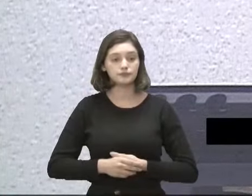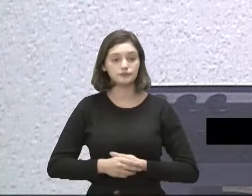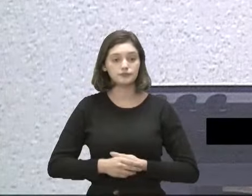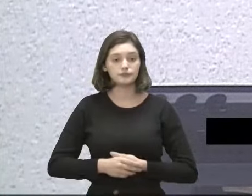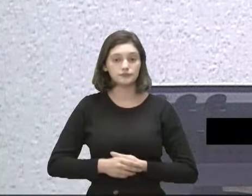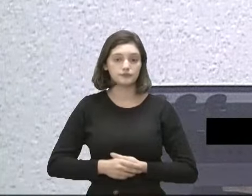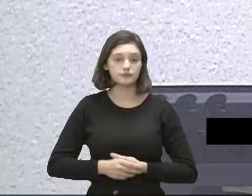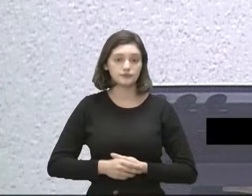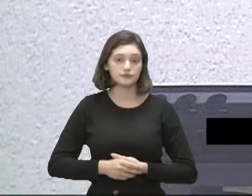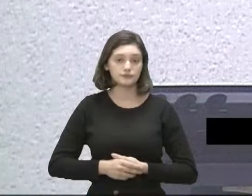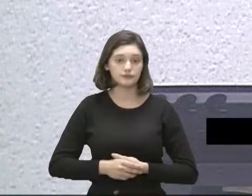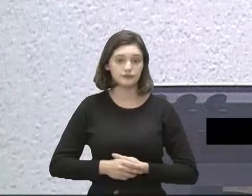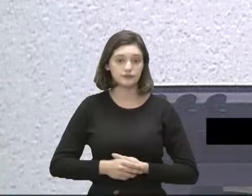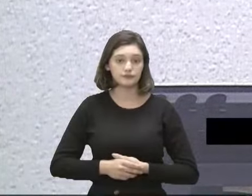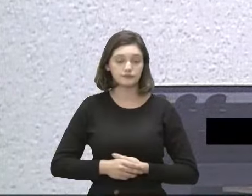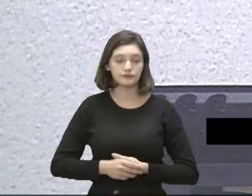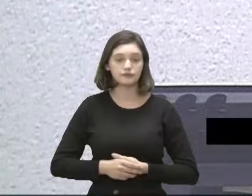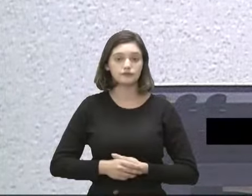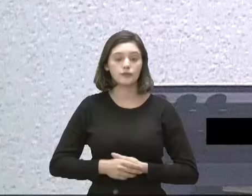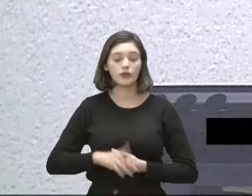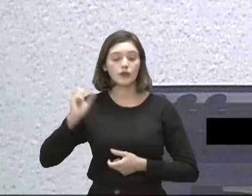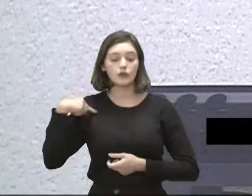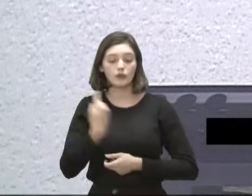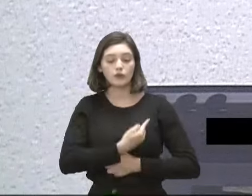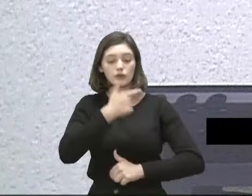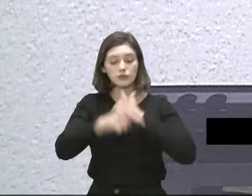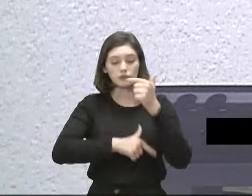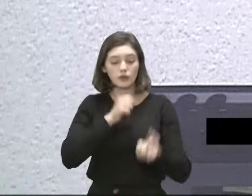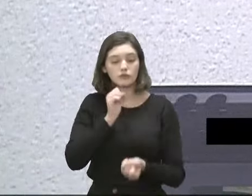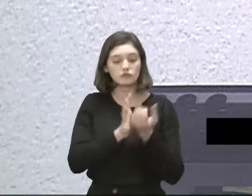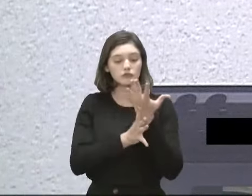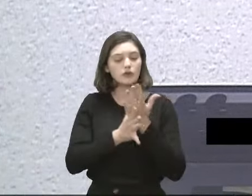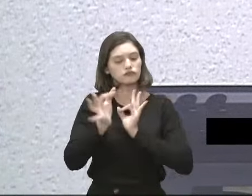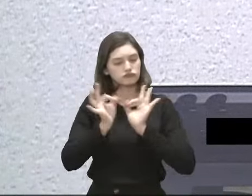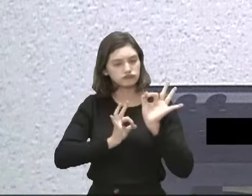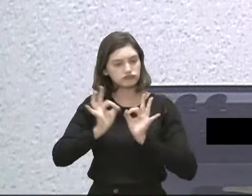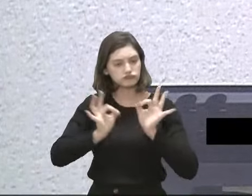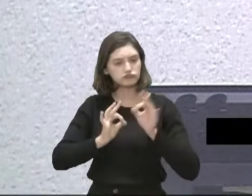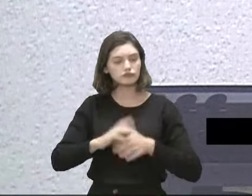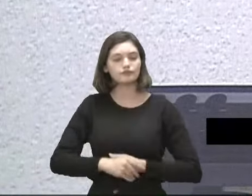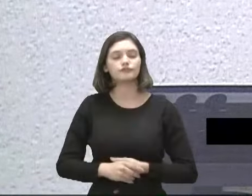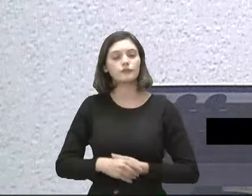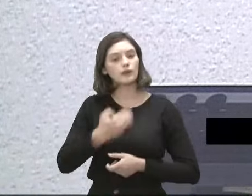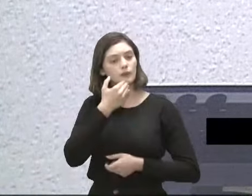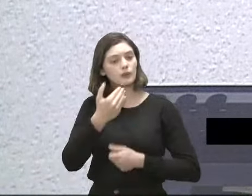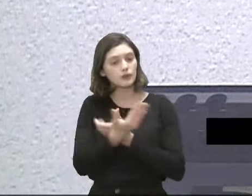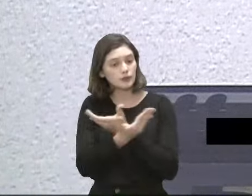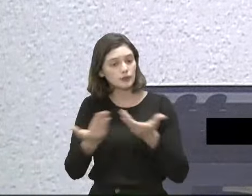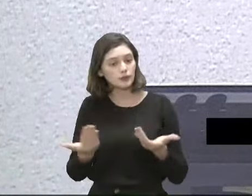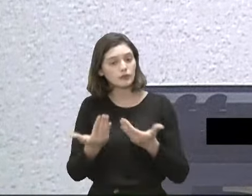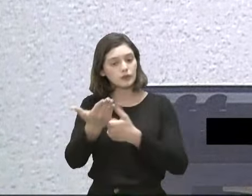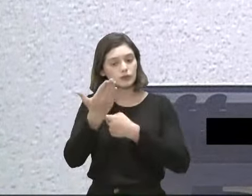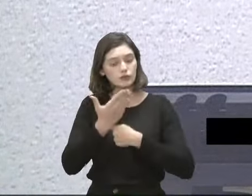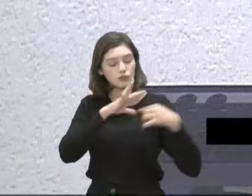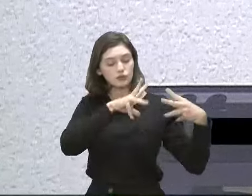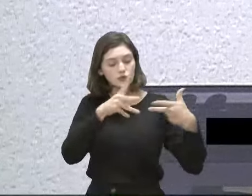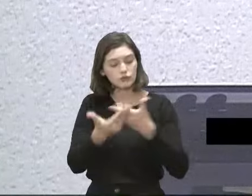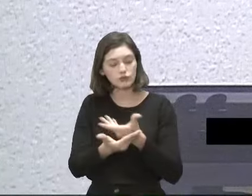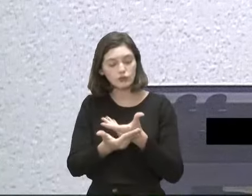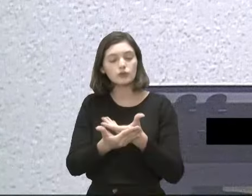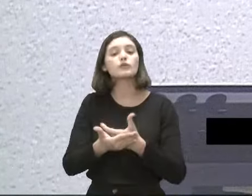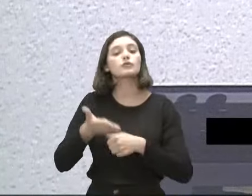12-3625-9501. Para que nossos trabalhos transcorram de forma organizada, contamos com a colaboração de todos os